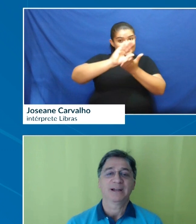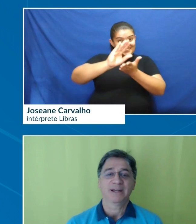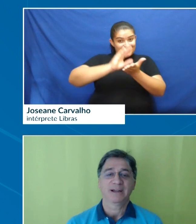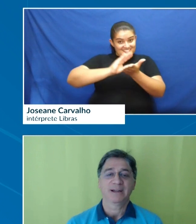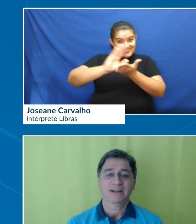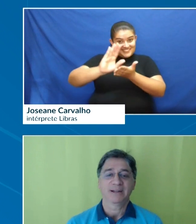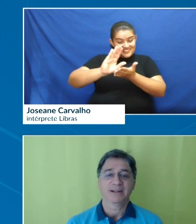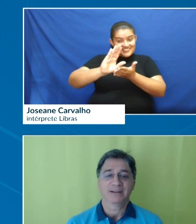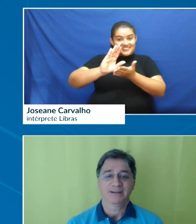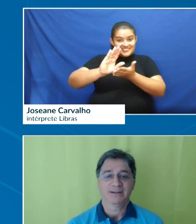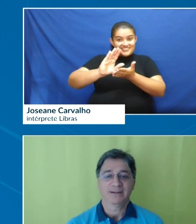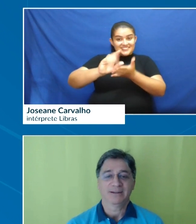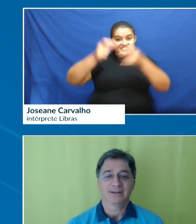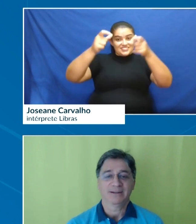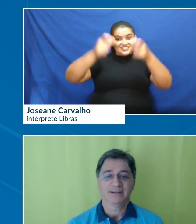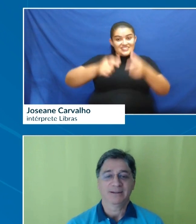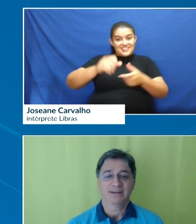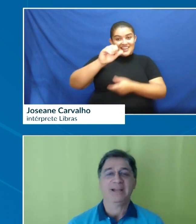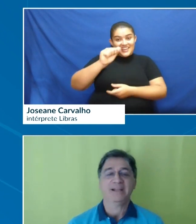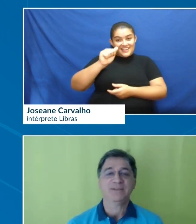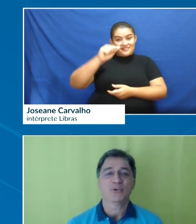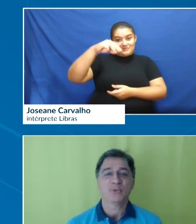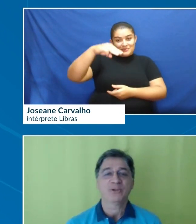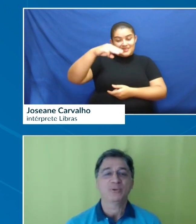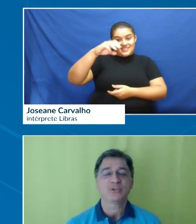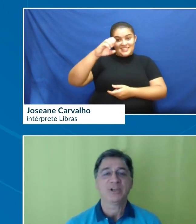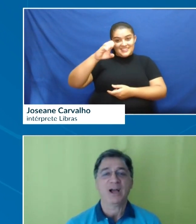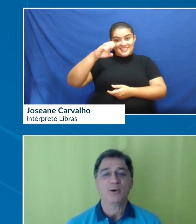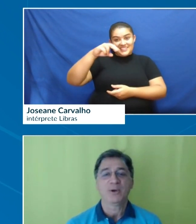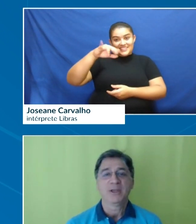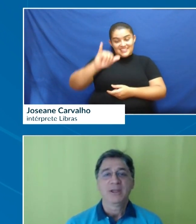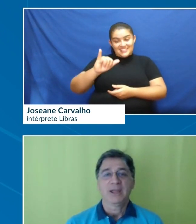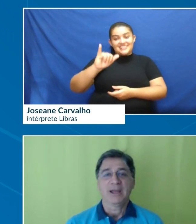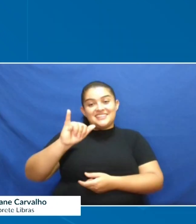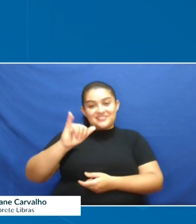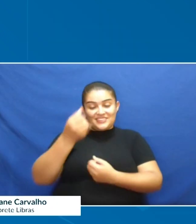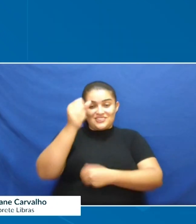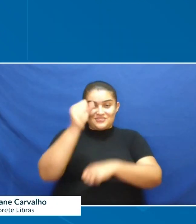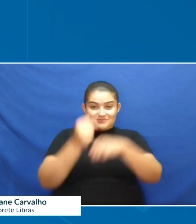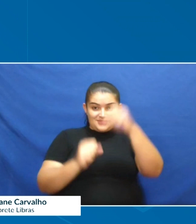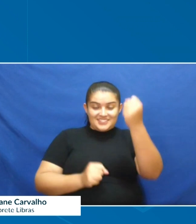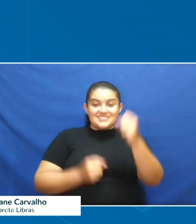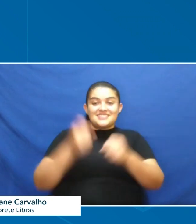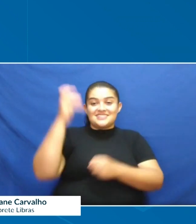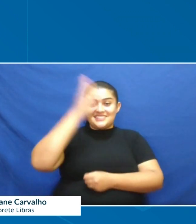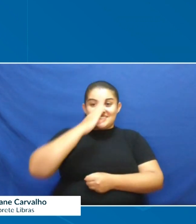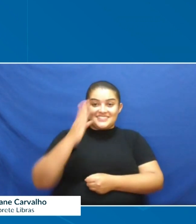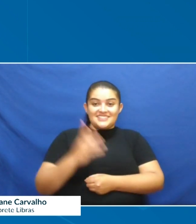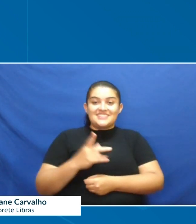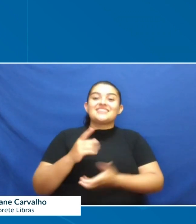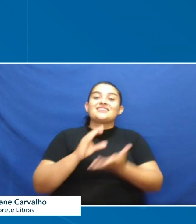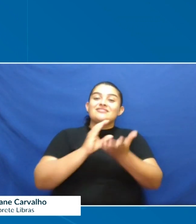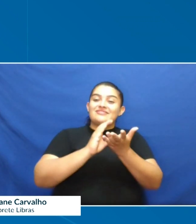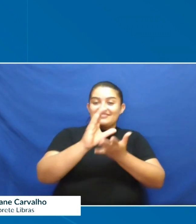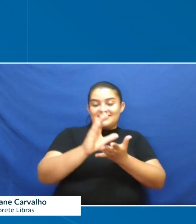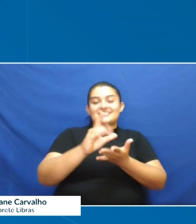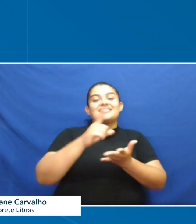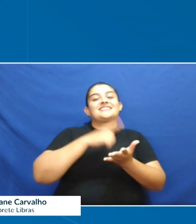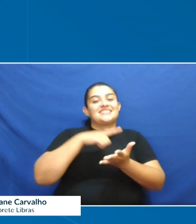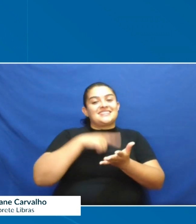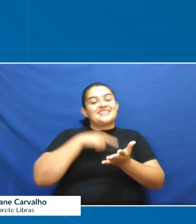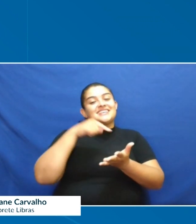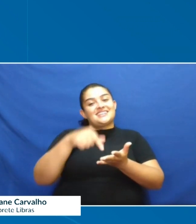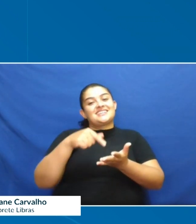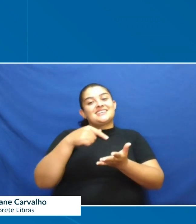Agência Brasileira de Desenvolvimento Industrial, numa chamada, e através da